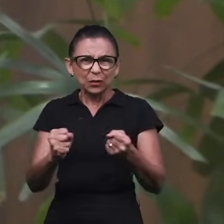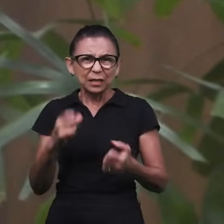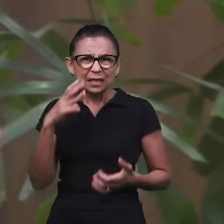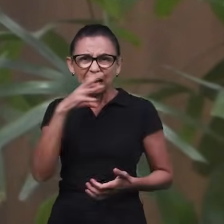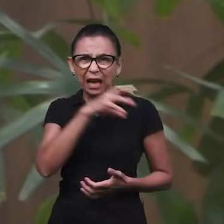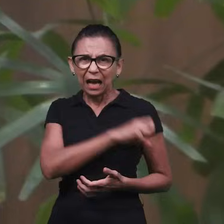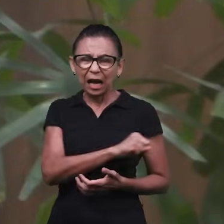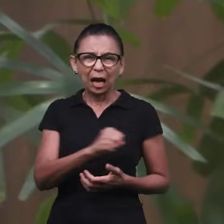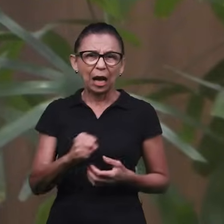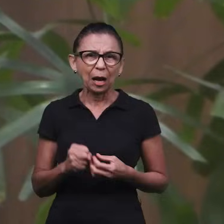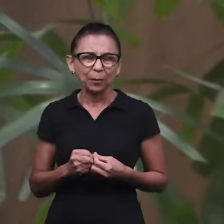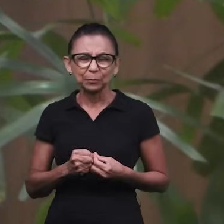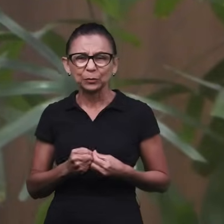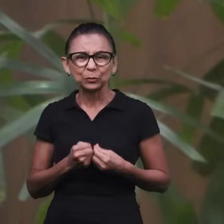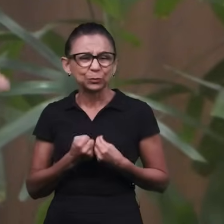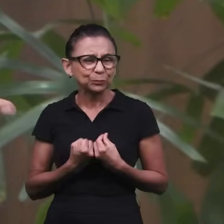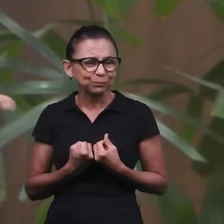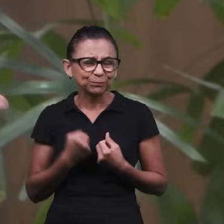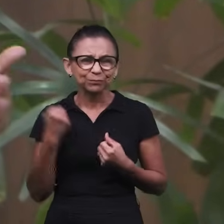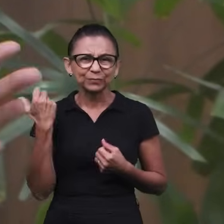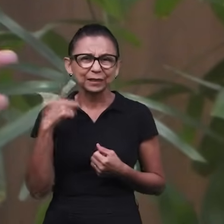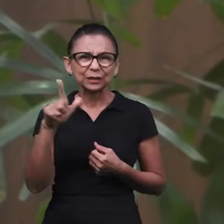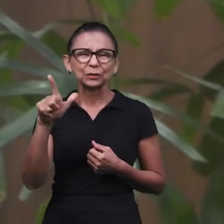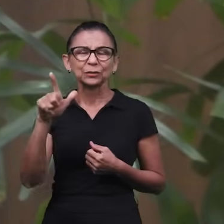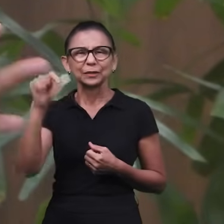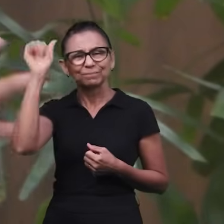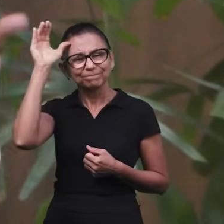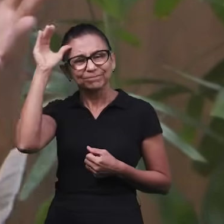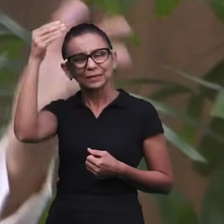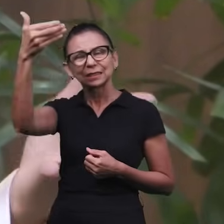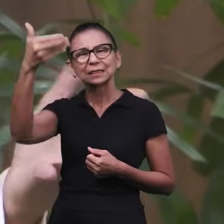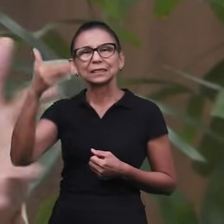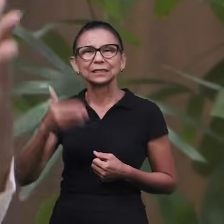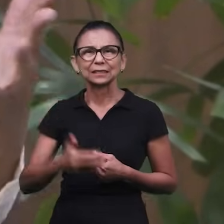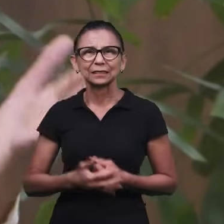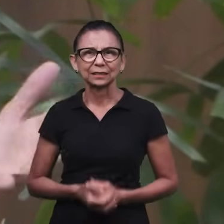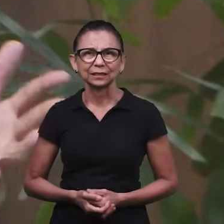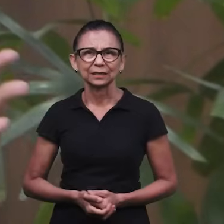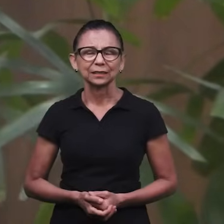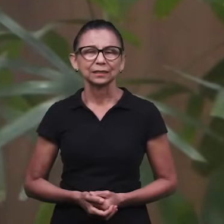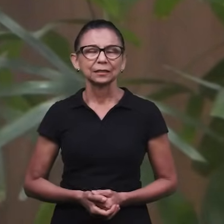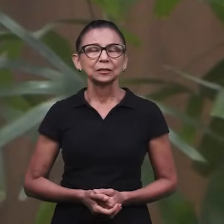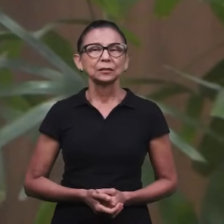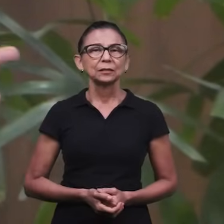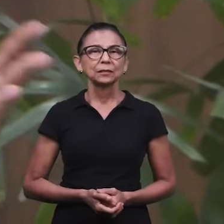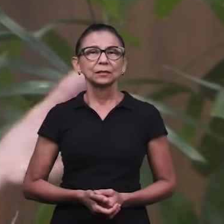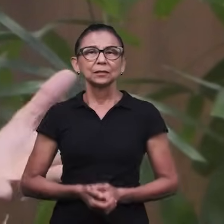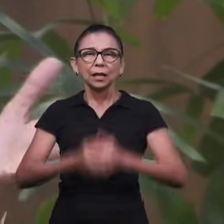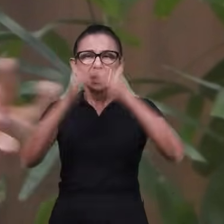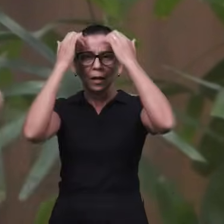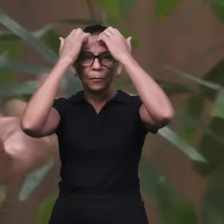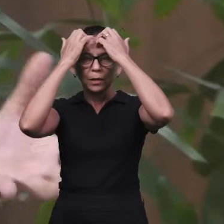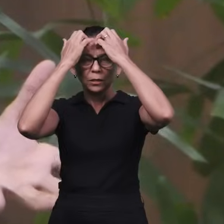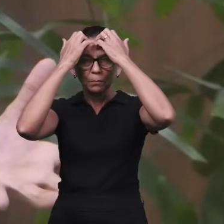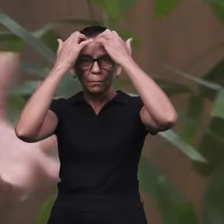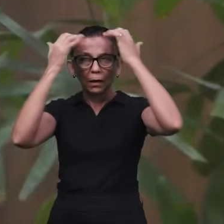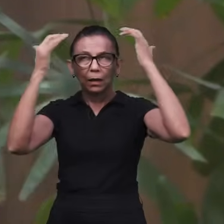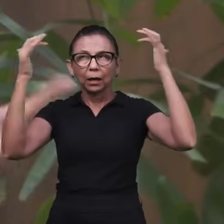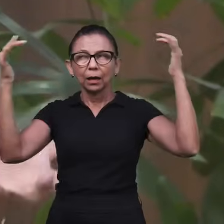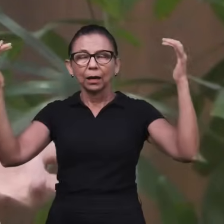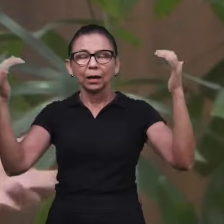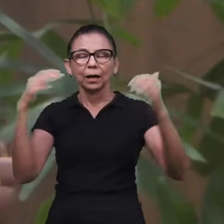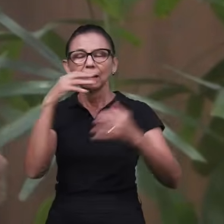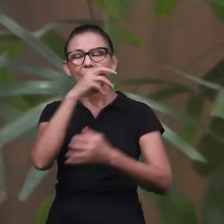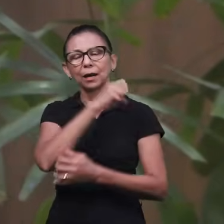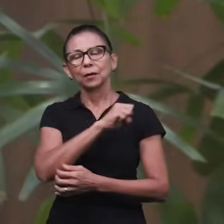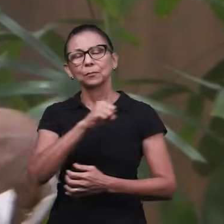A tendência é não se vincular tanto, porque eles se despedem muito facilmente, muito mais facilmente do que os típicos de